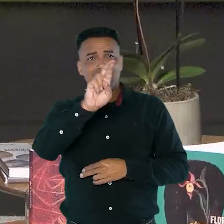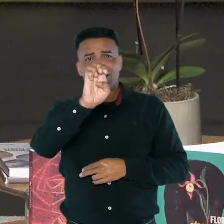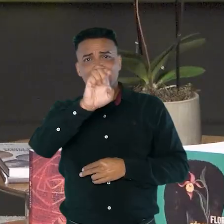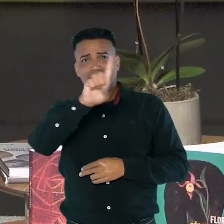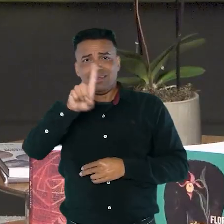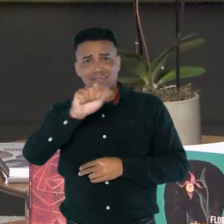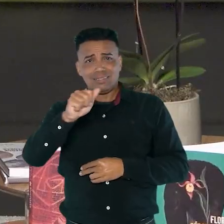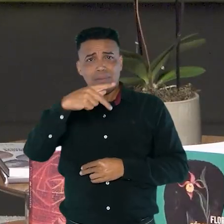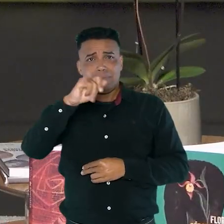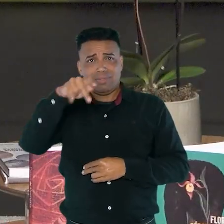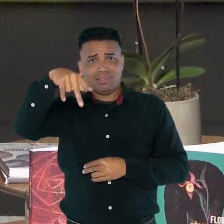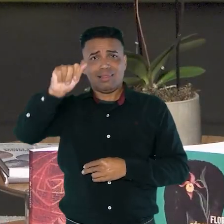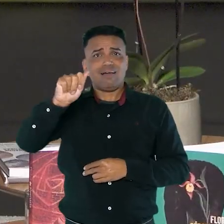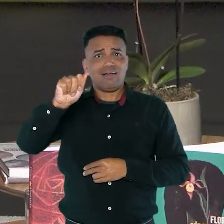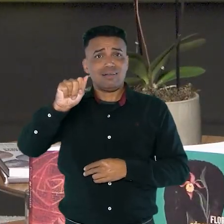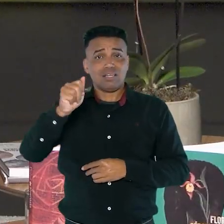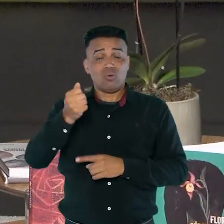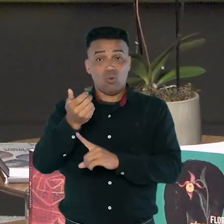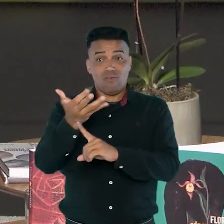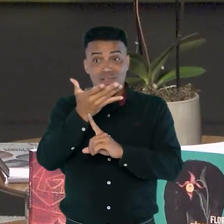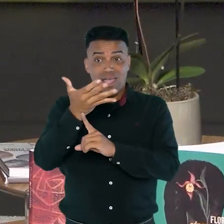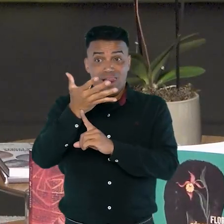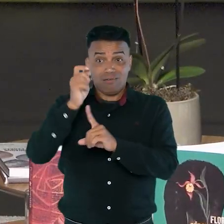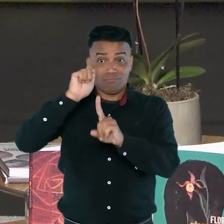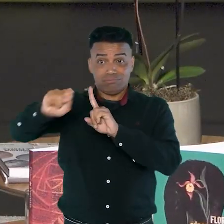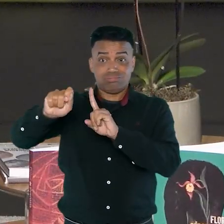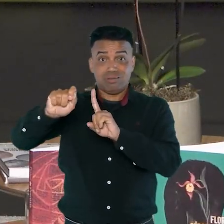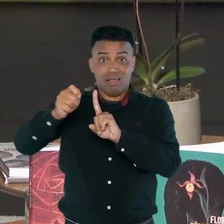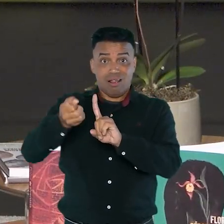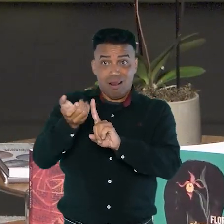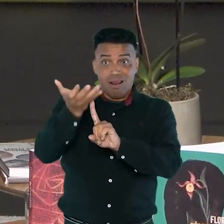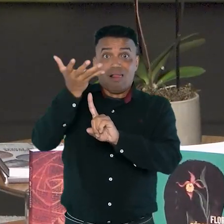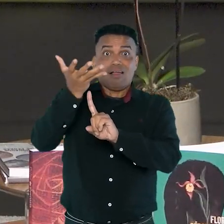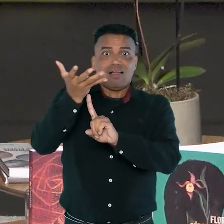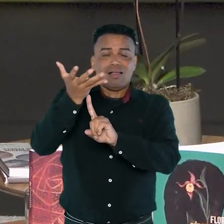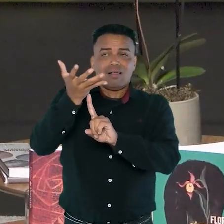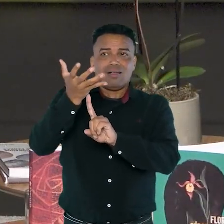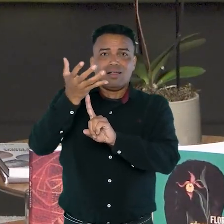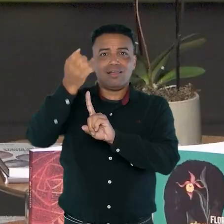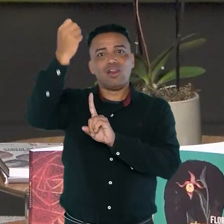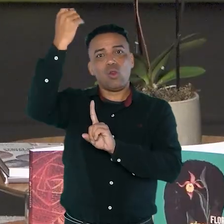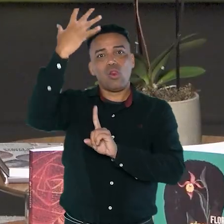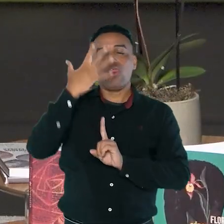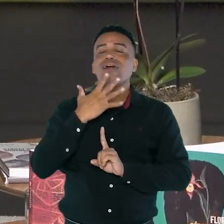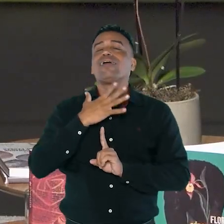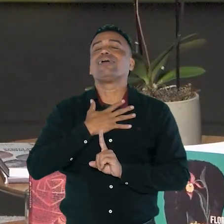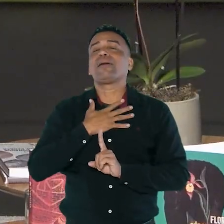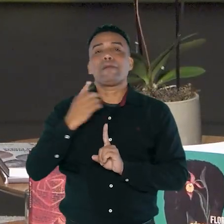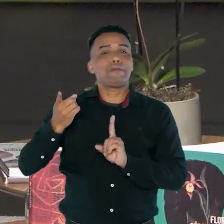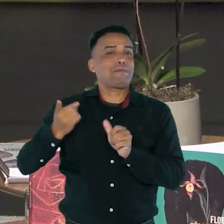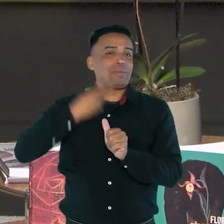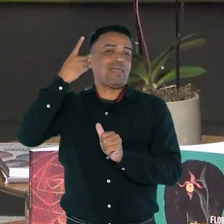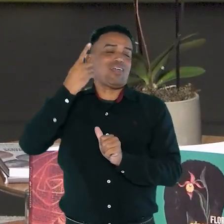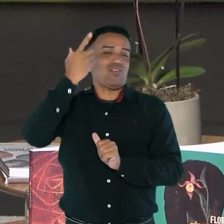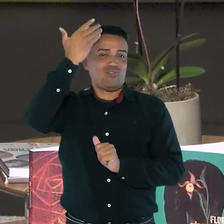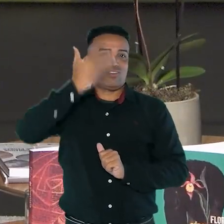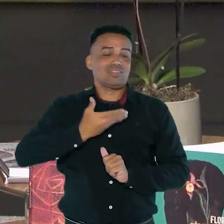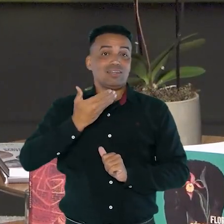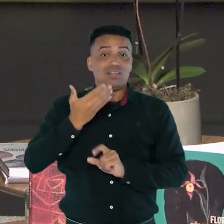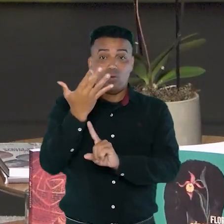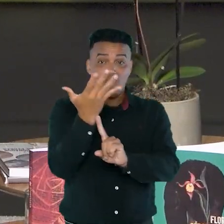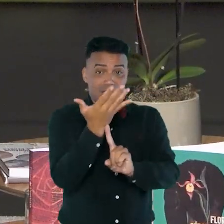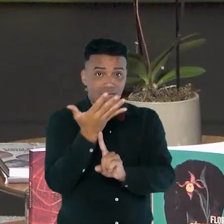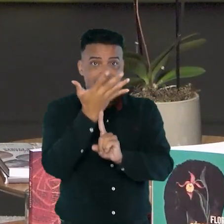você acende uma vela, a primeira pessoa que se ilumina é você. Isso é de uma profundidade que é acenda a tua